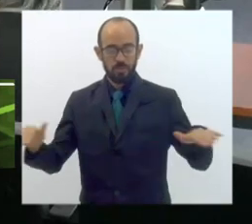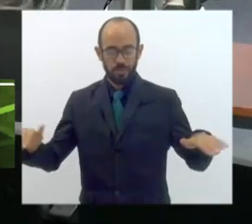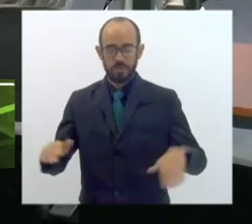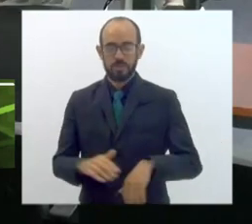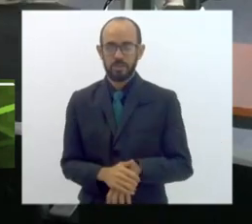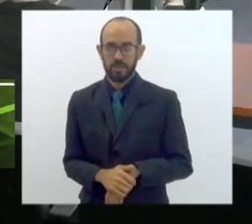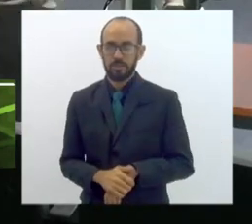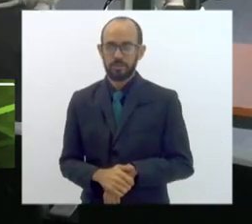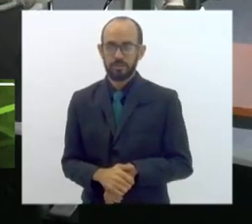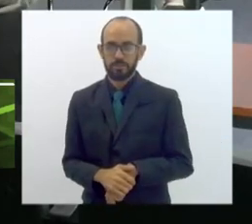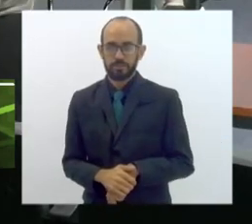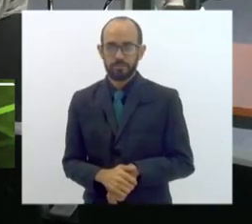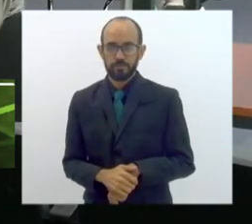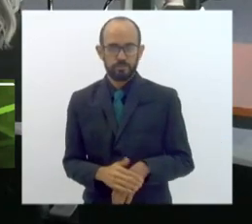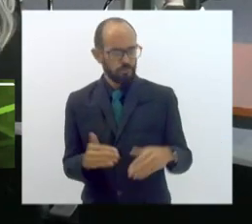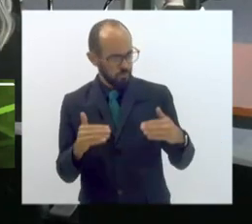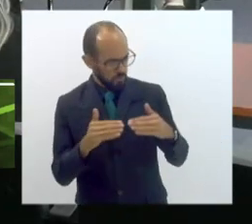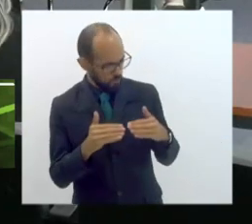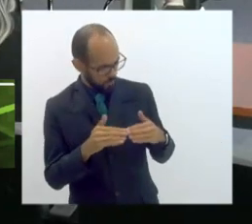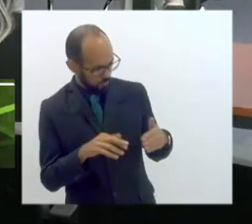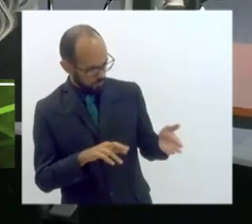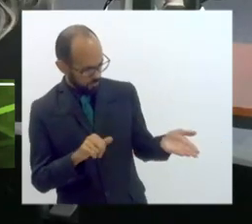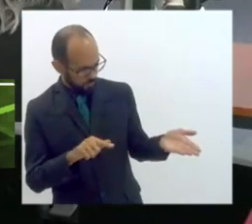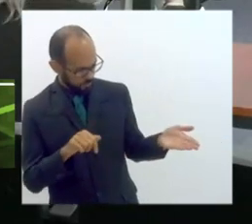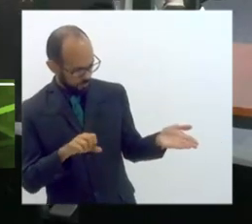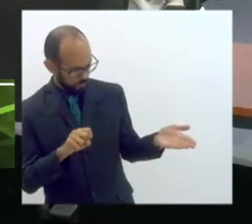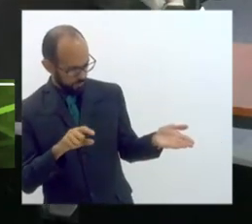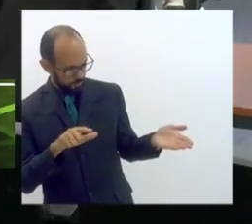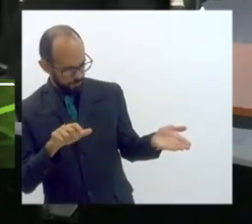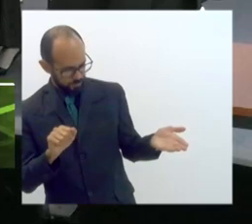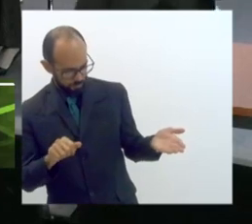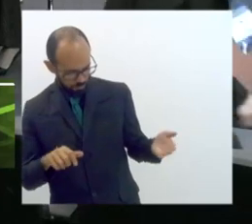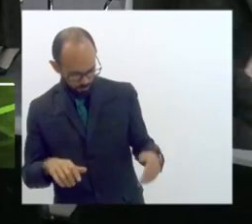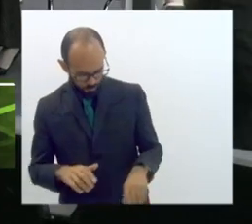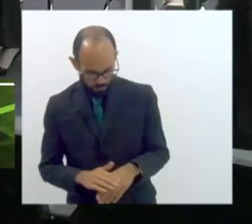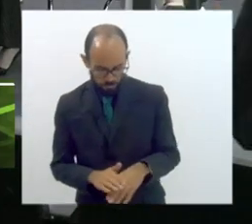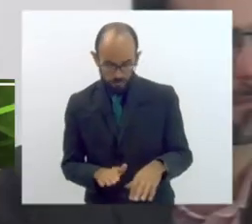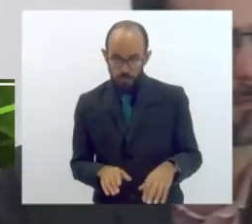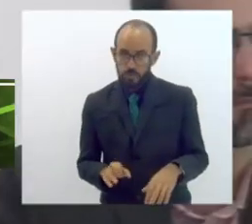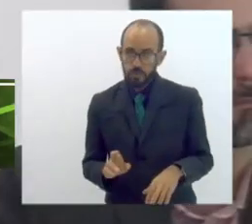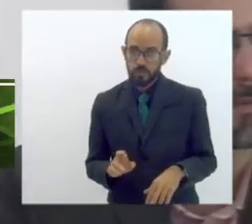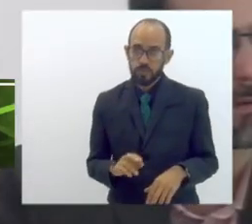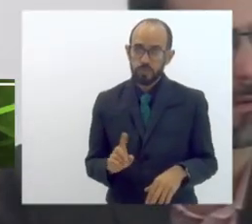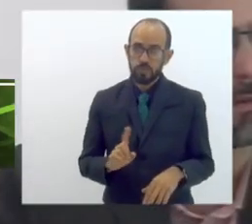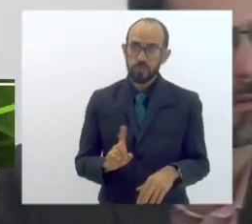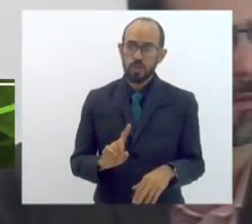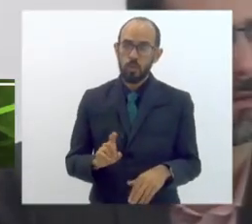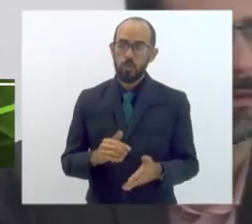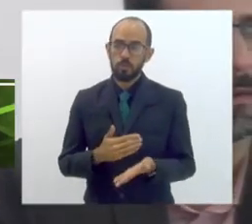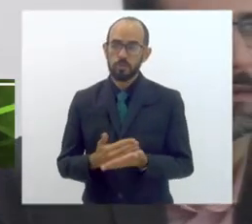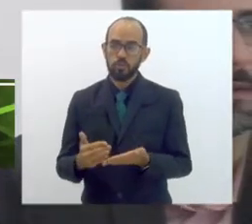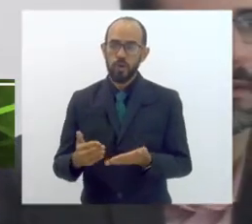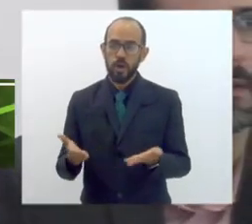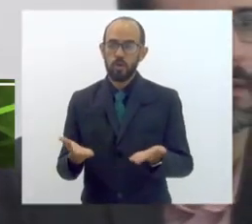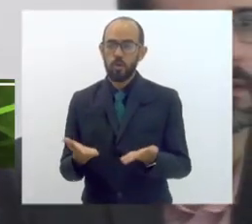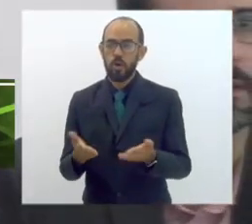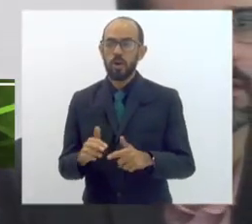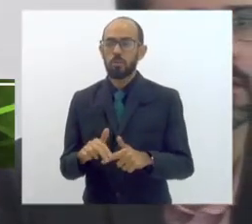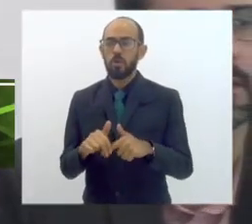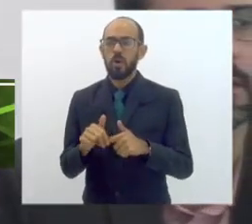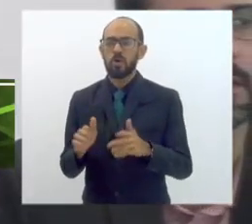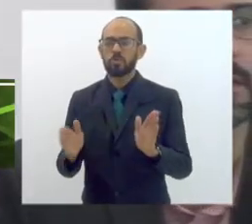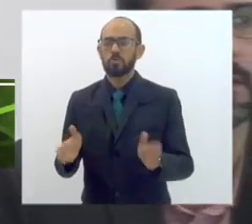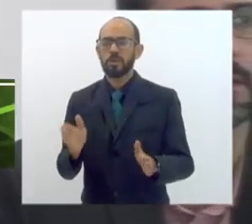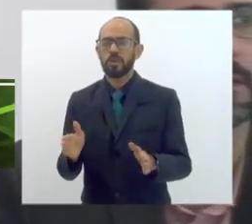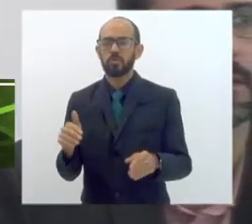consórcio. Concorda, Rosângela? Então, não começou agora por uma questão do período eleitoral. Com